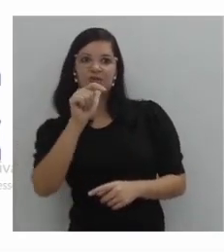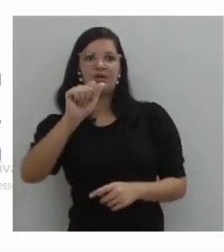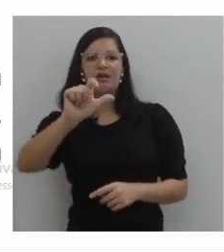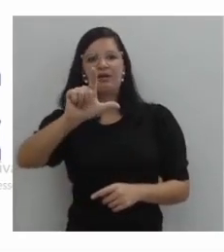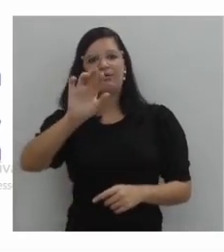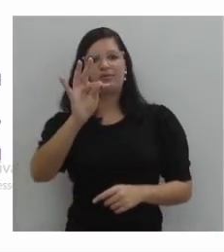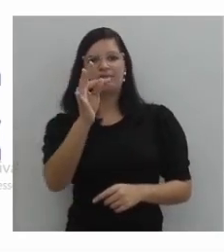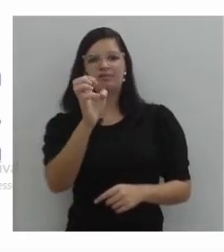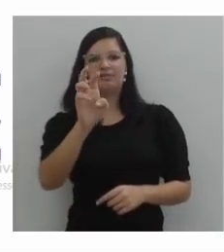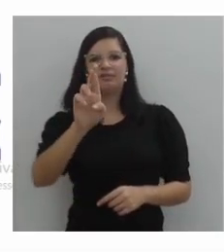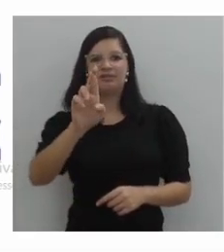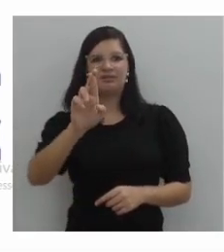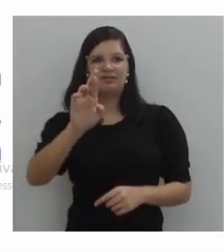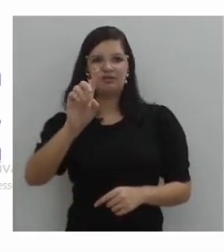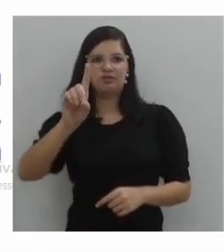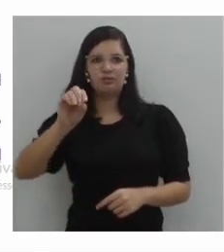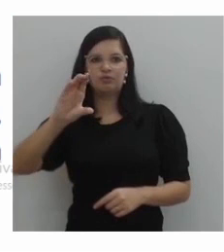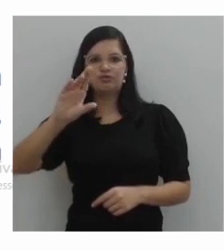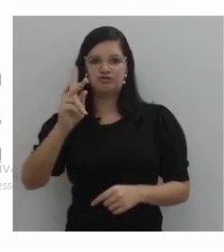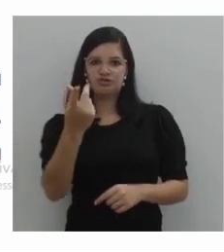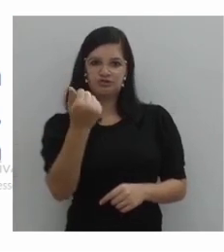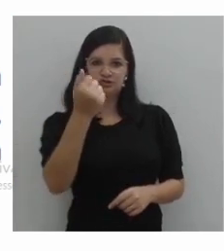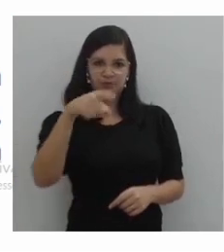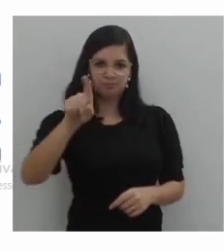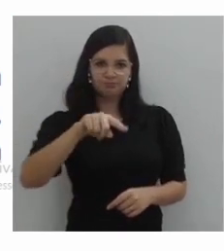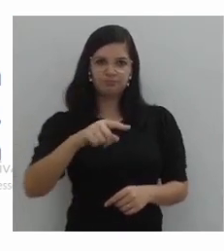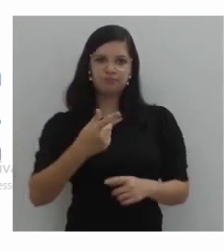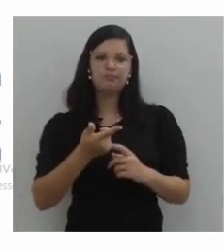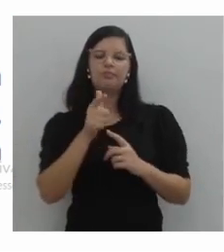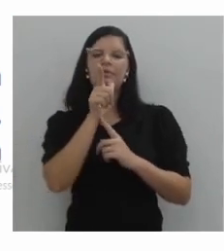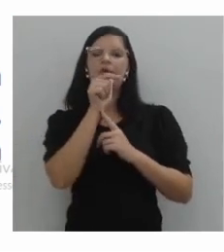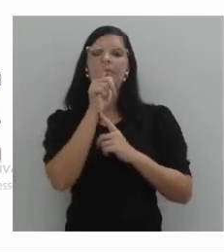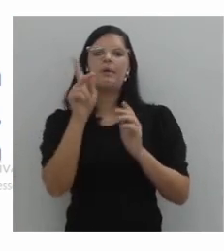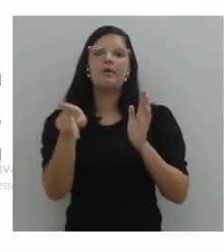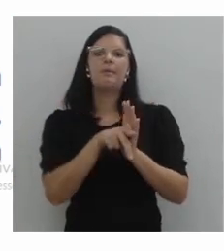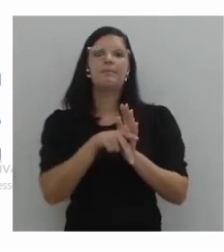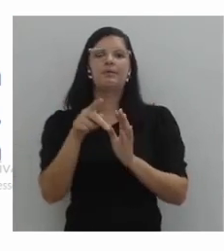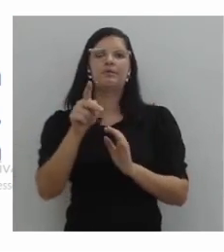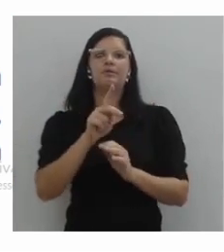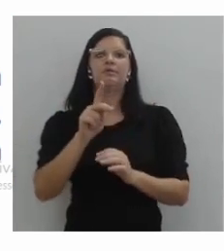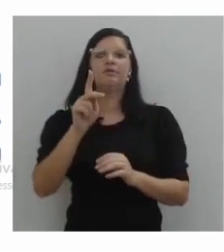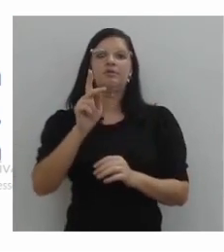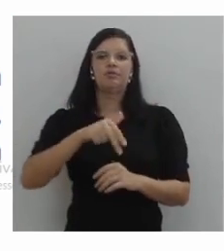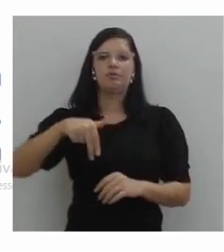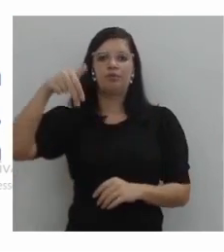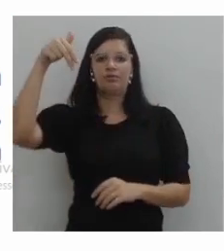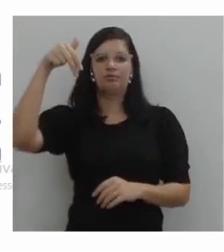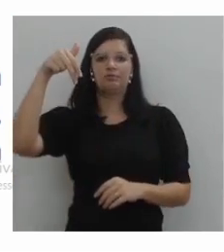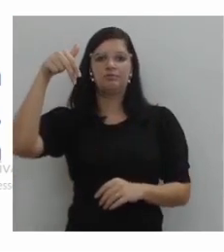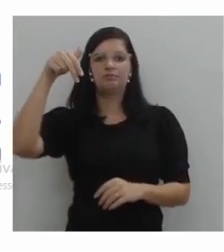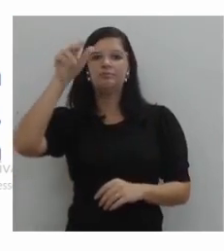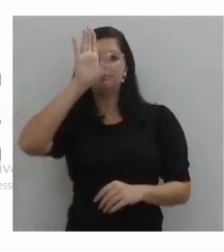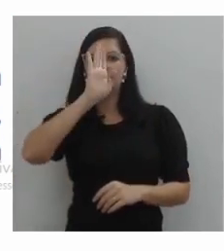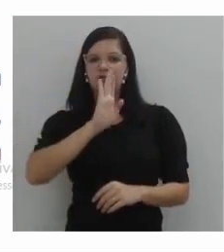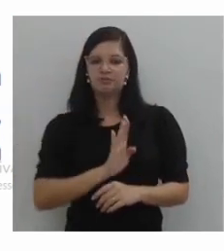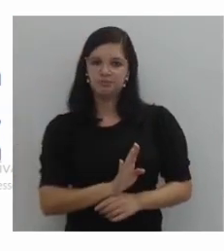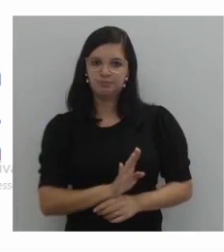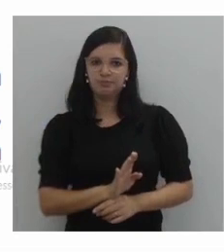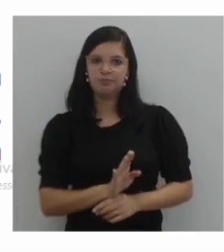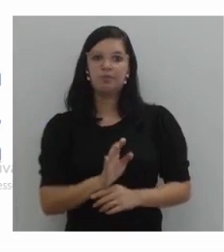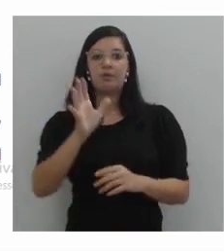Chão, tá? Esse aquífero é um reservatório também de água, situado ali na região norte do Brasil, tá? A